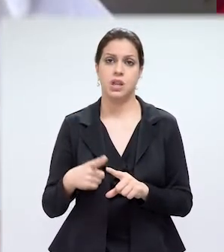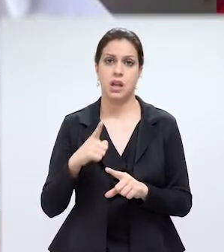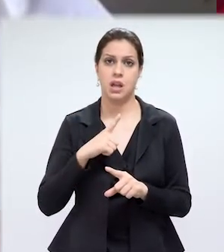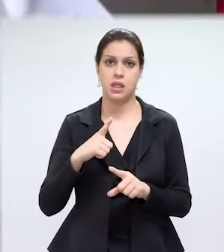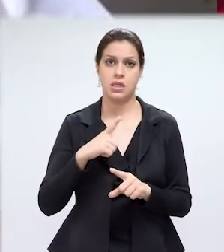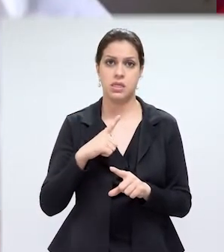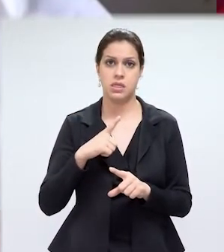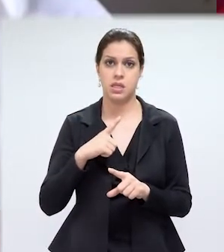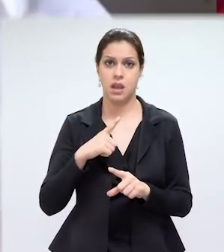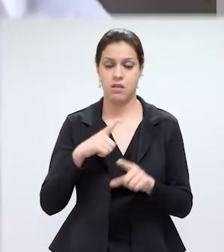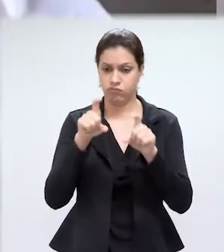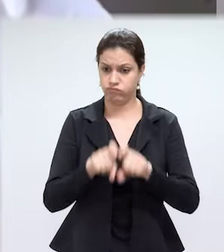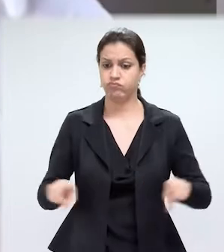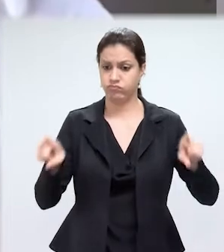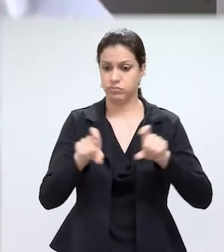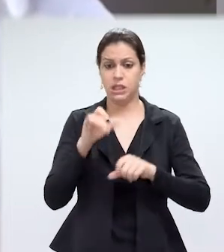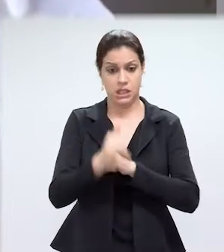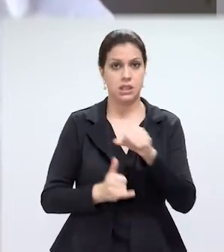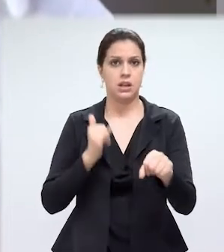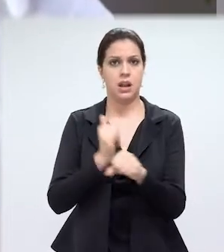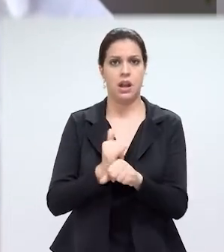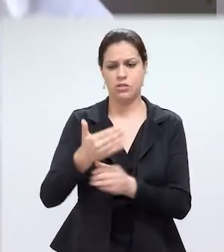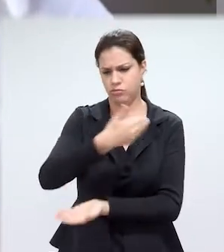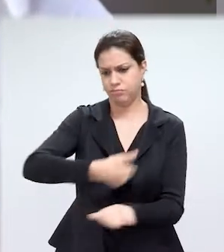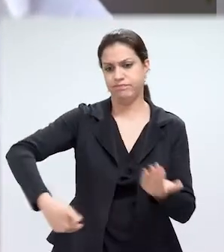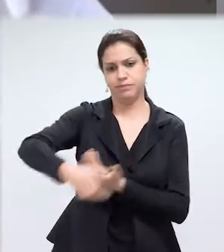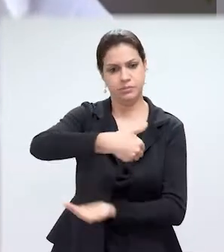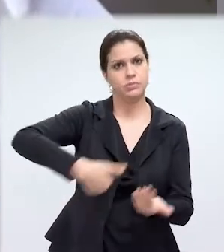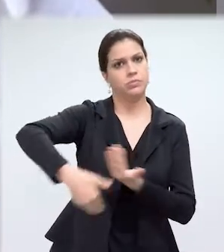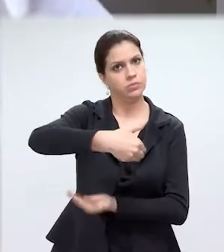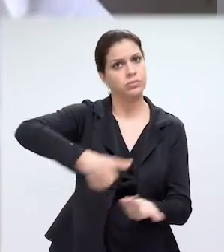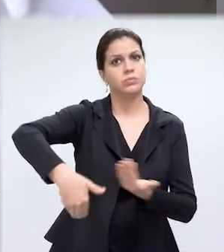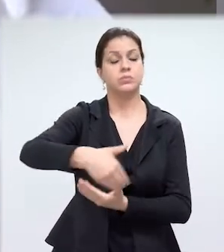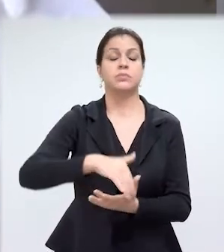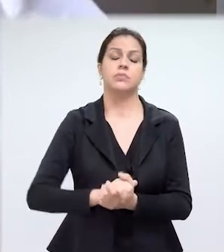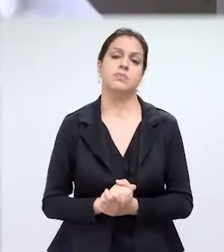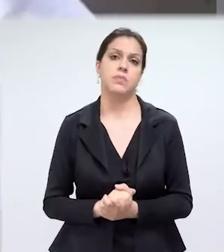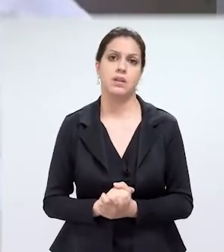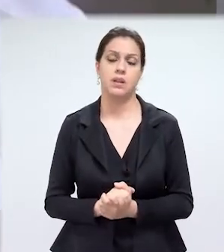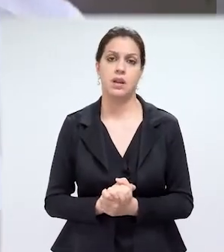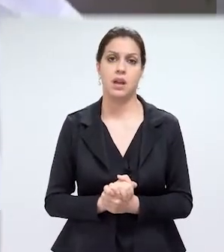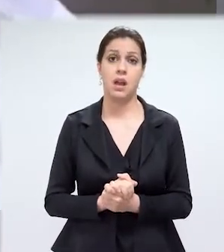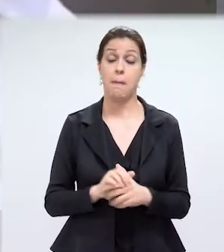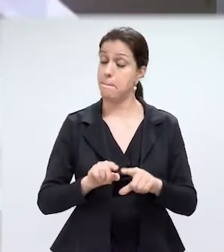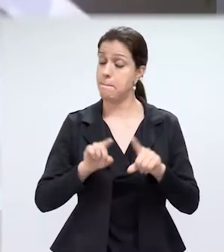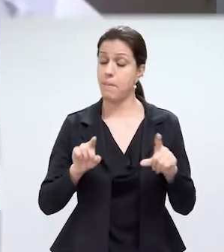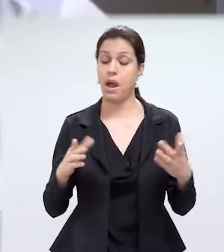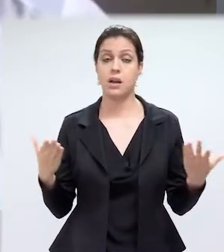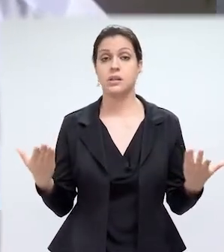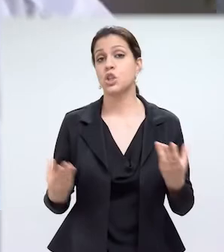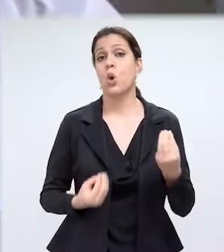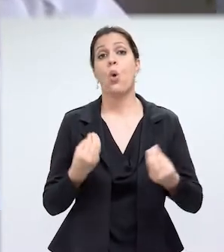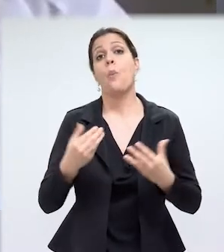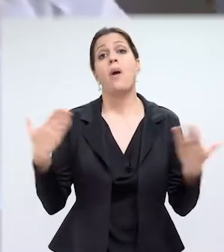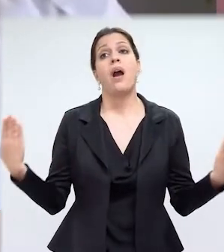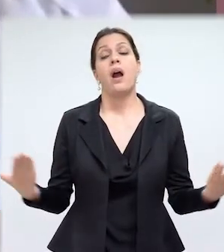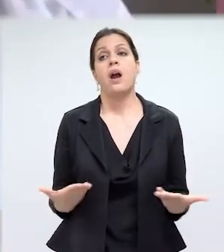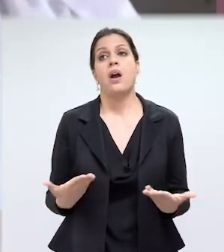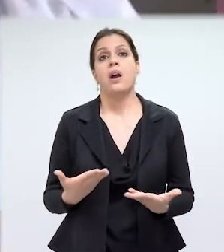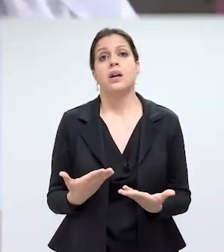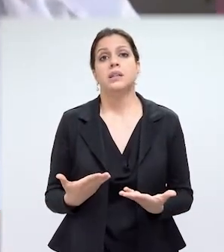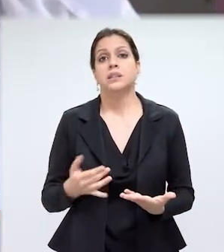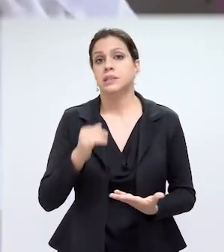das plataformas digitais, possibilidades que antes eram vistas como uma realidade